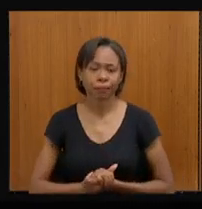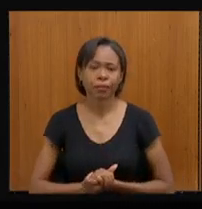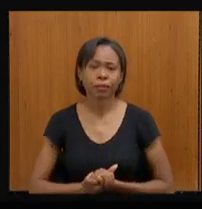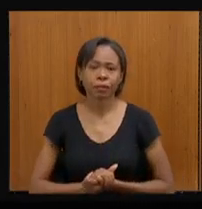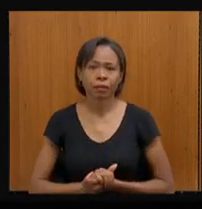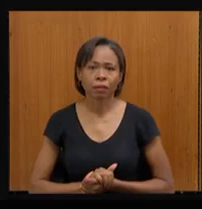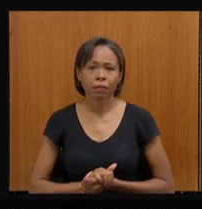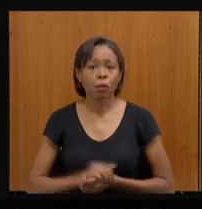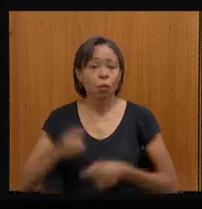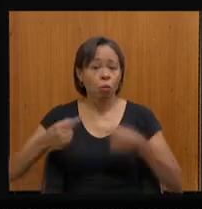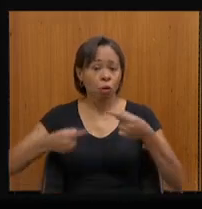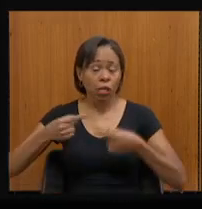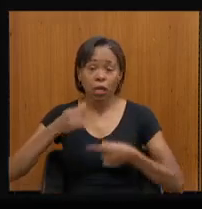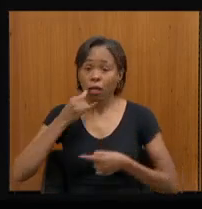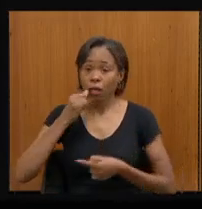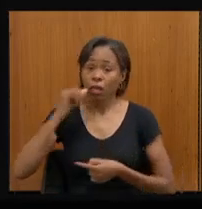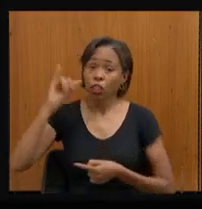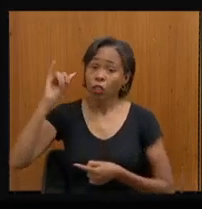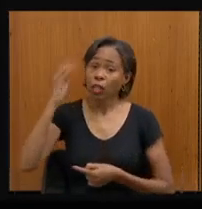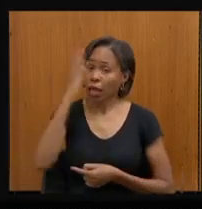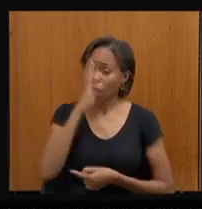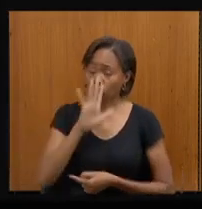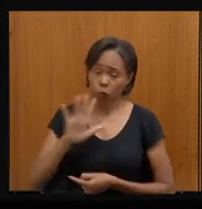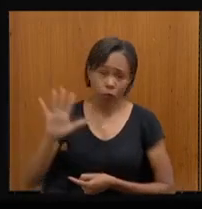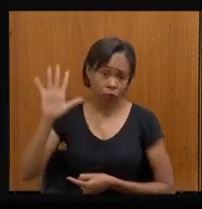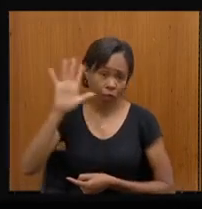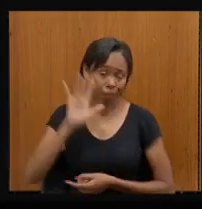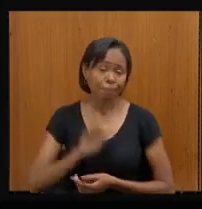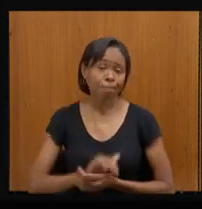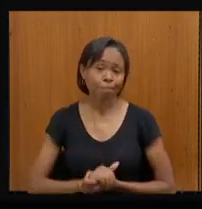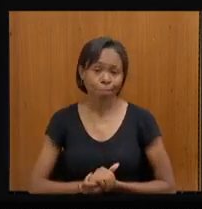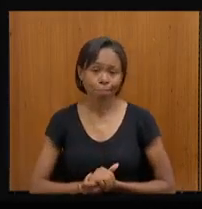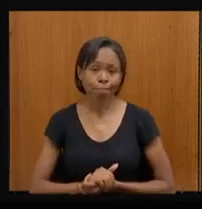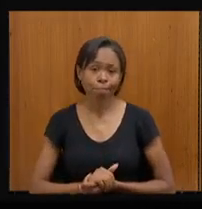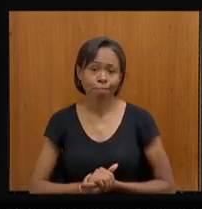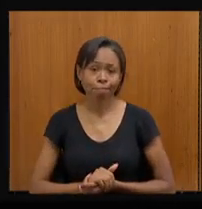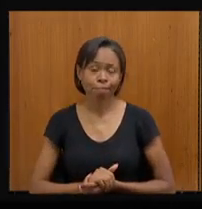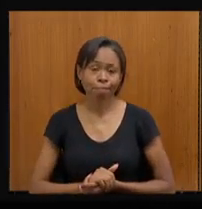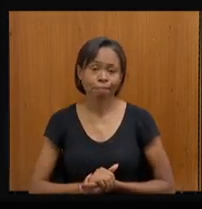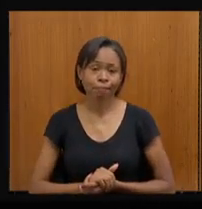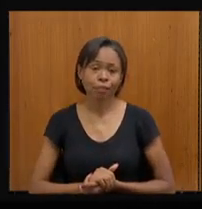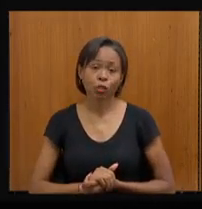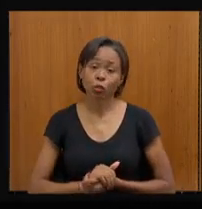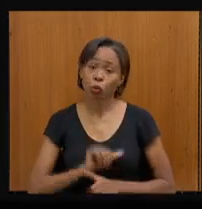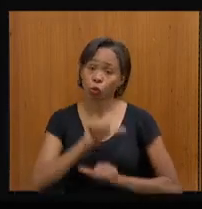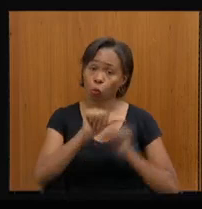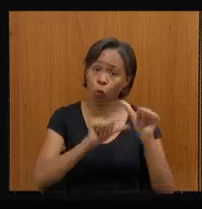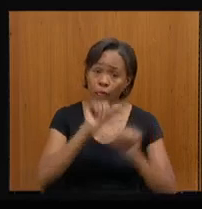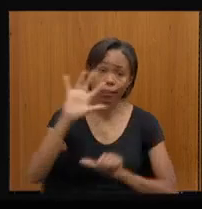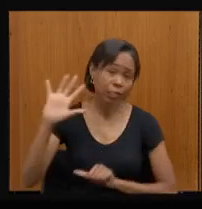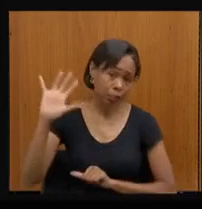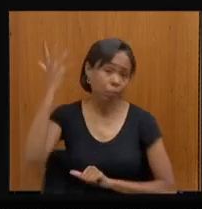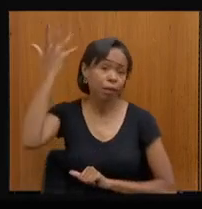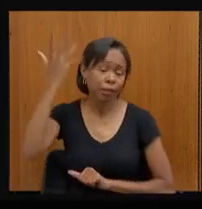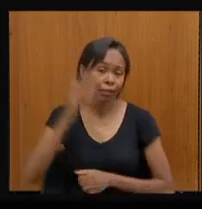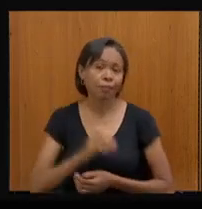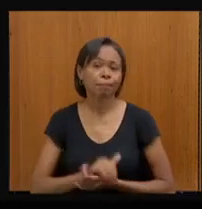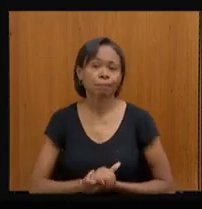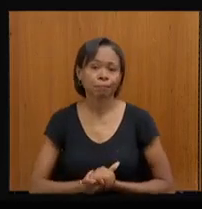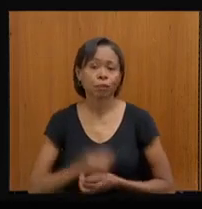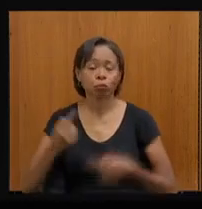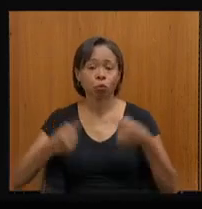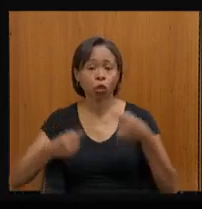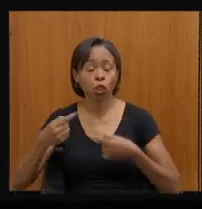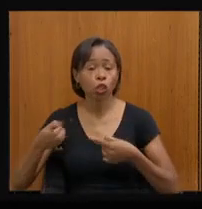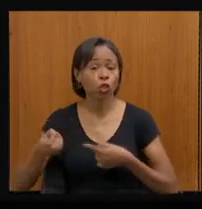planta política energética Nacional política nacional de mudanças climáticas política nacional de